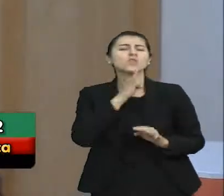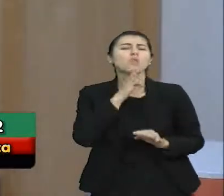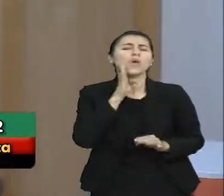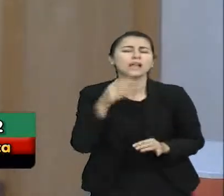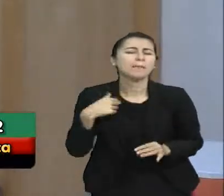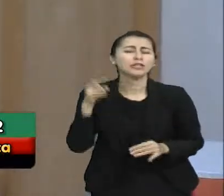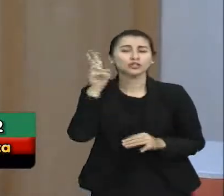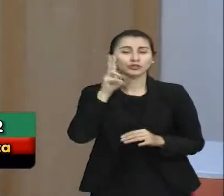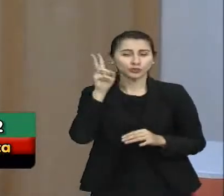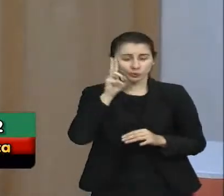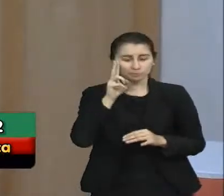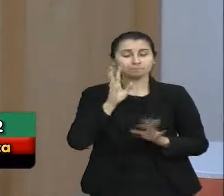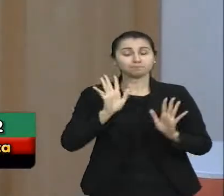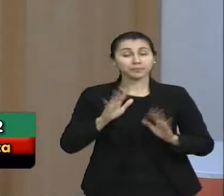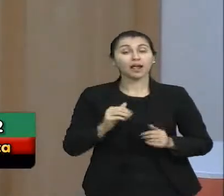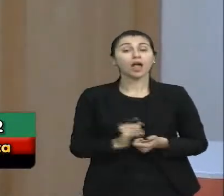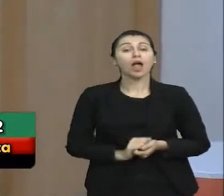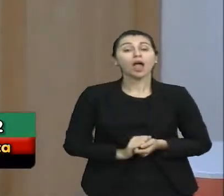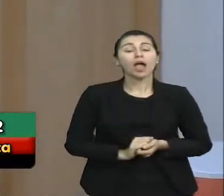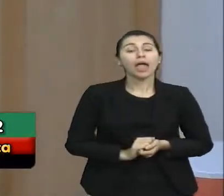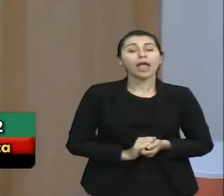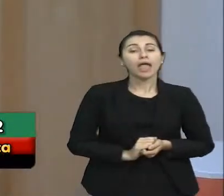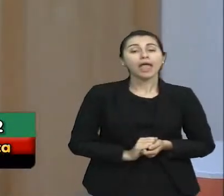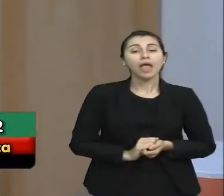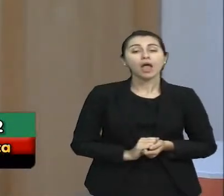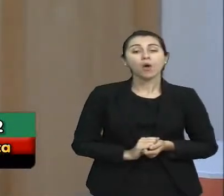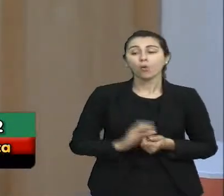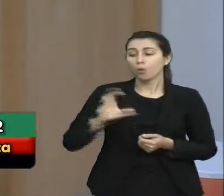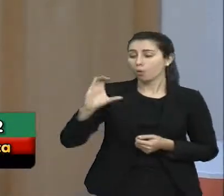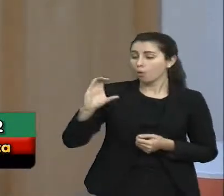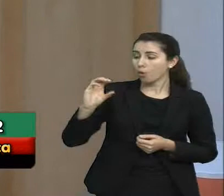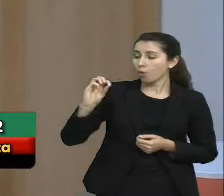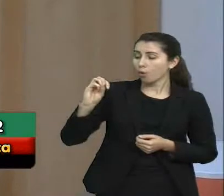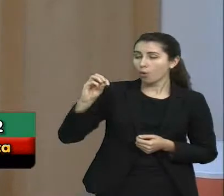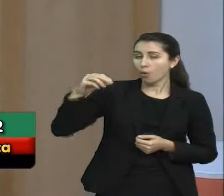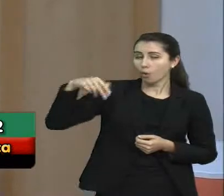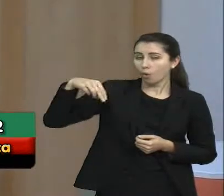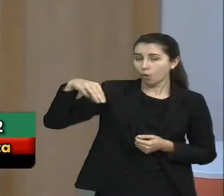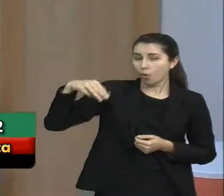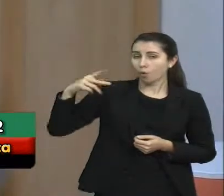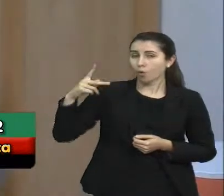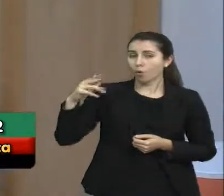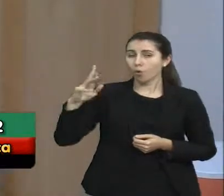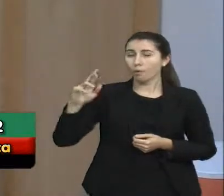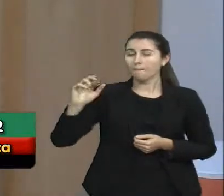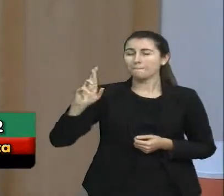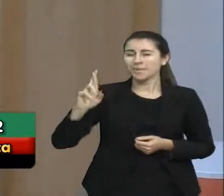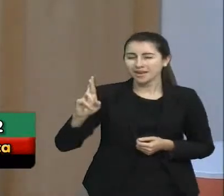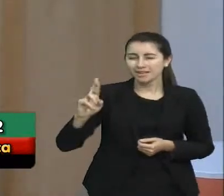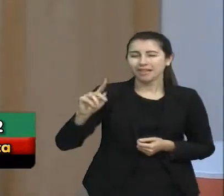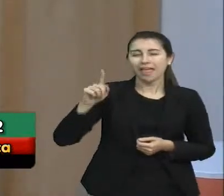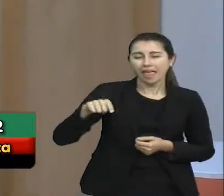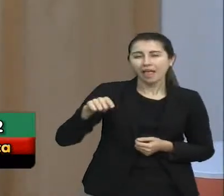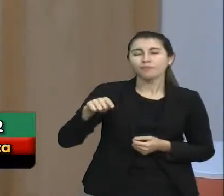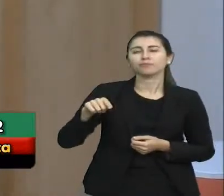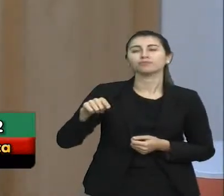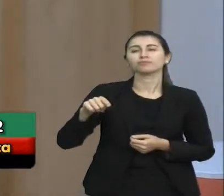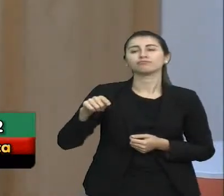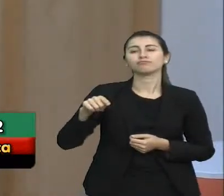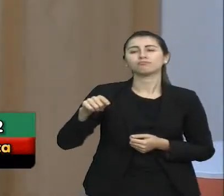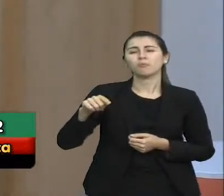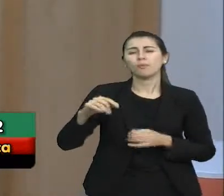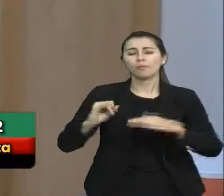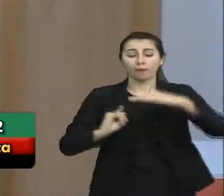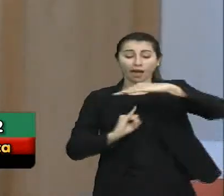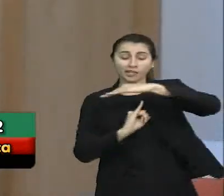O COMPIR, tá? O que é o COMPIR? O COMPIR é um órgão, né, que ele faz o quê?